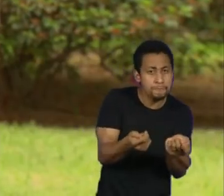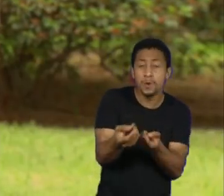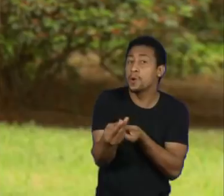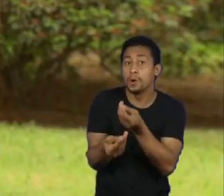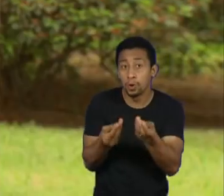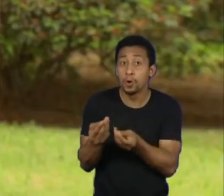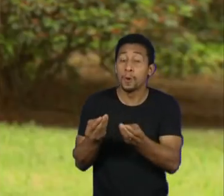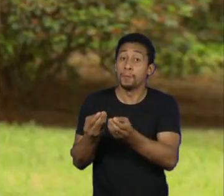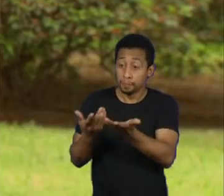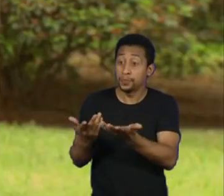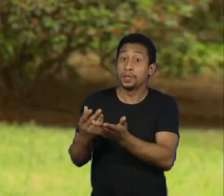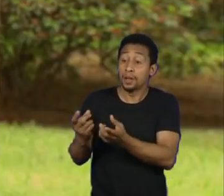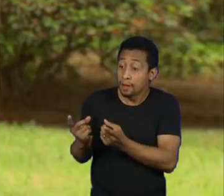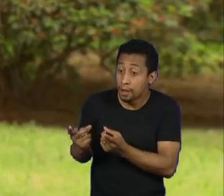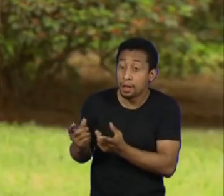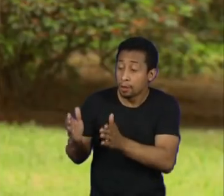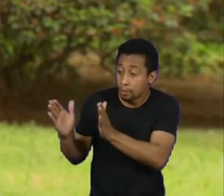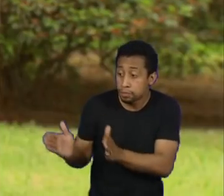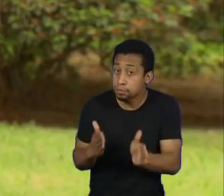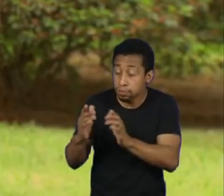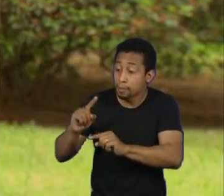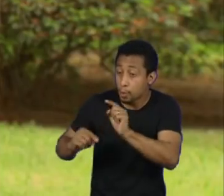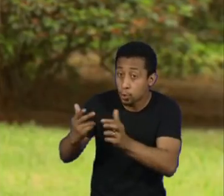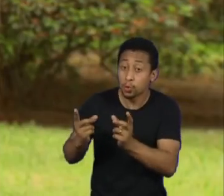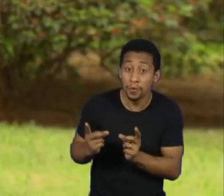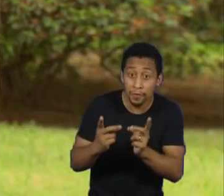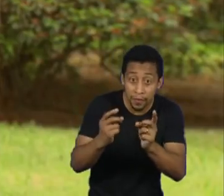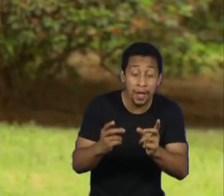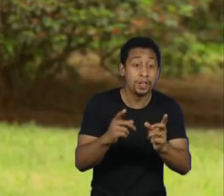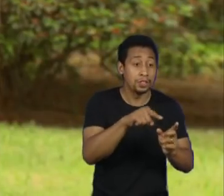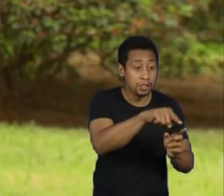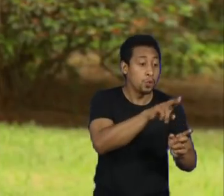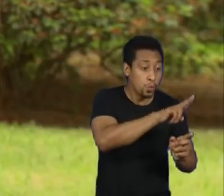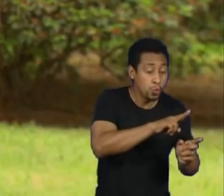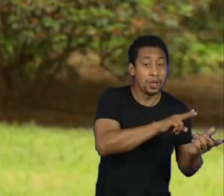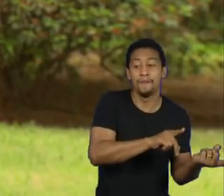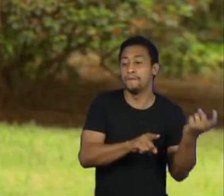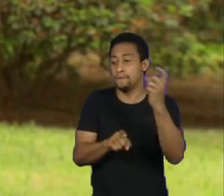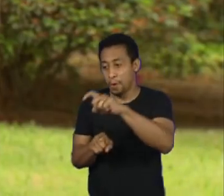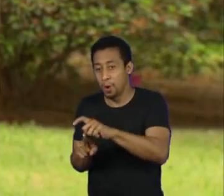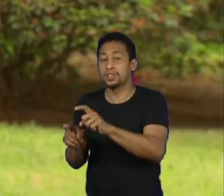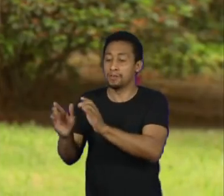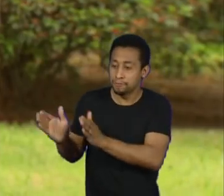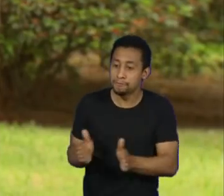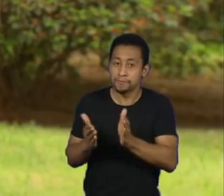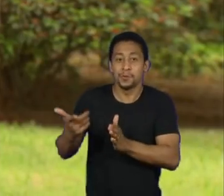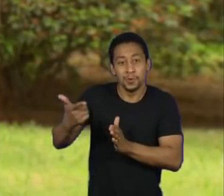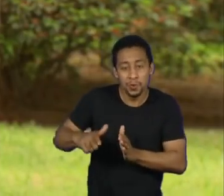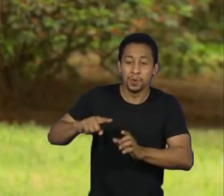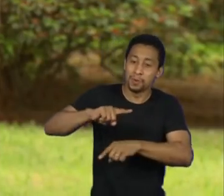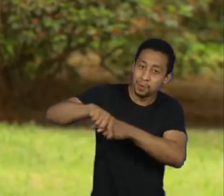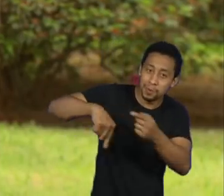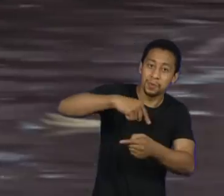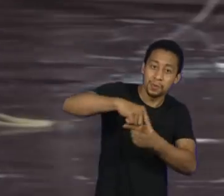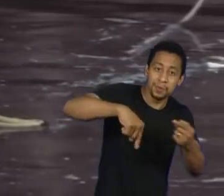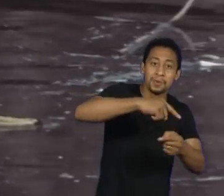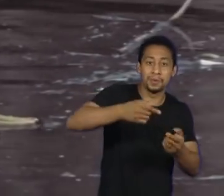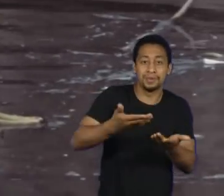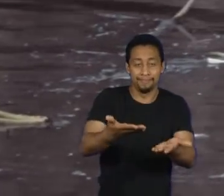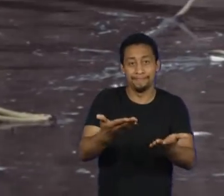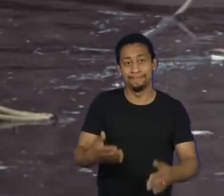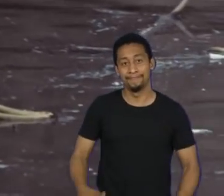circular, onde não existe ideia de resíduo e tudo serve de nutriente para um novo ciclo.